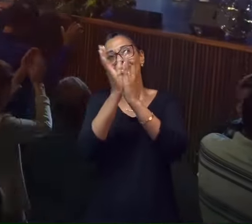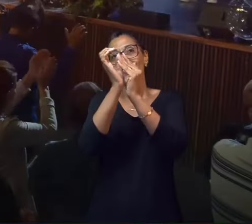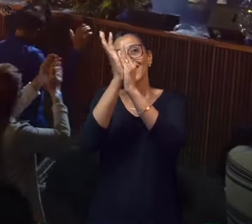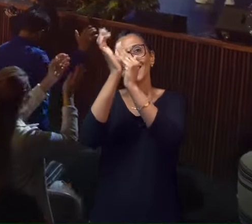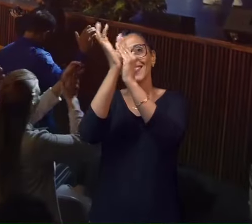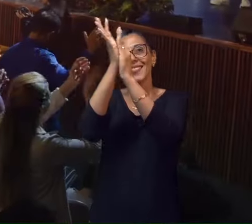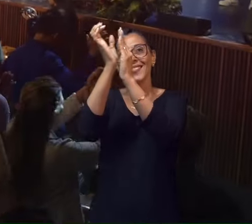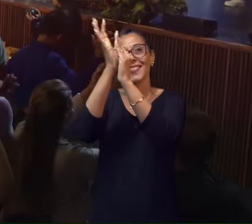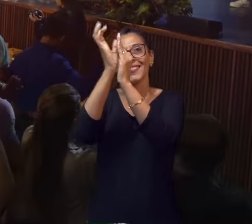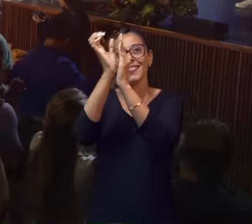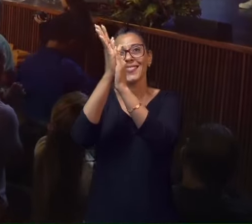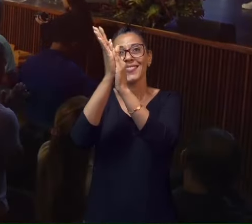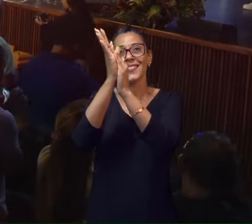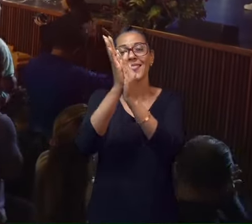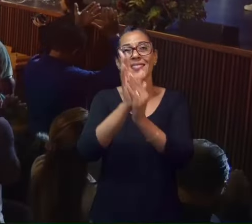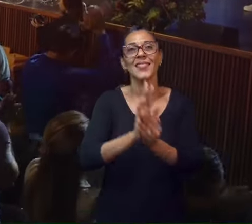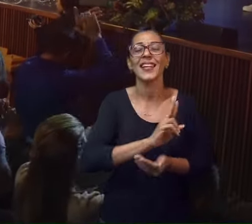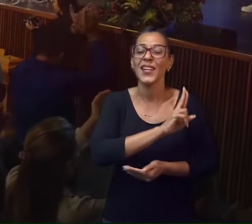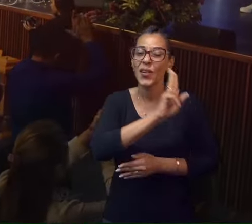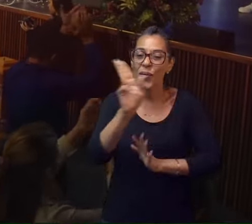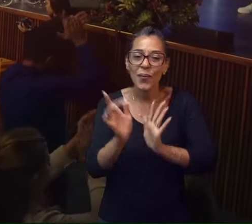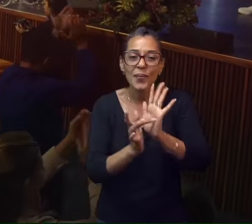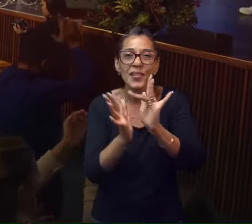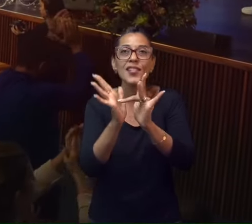aplauda o nome de Jesus